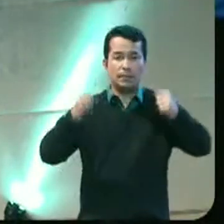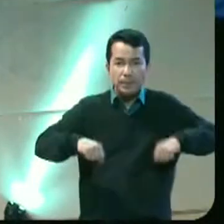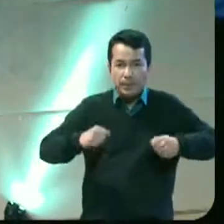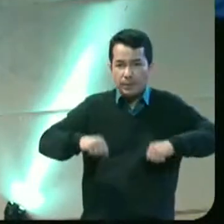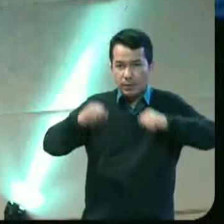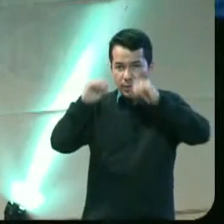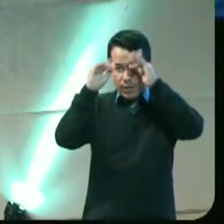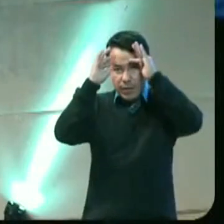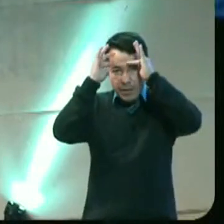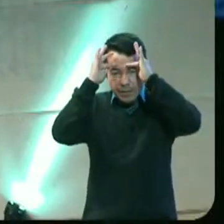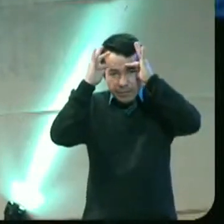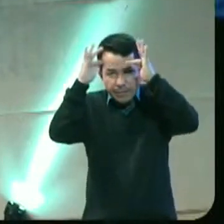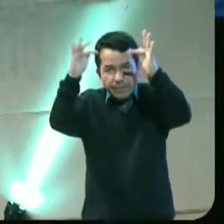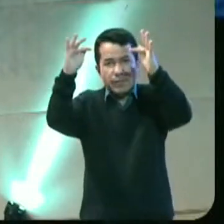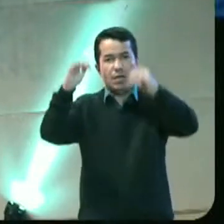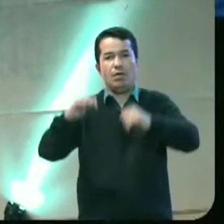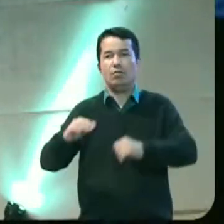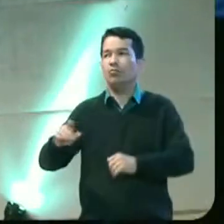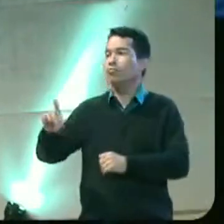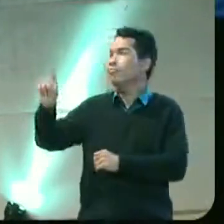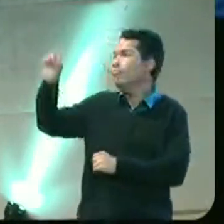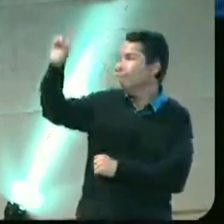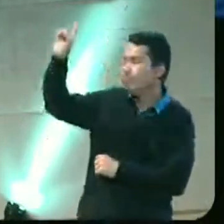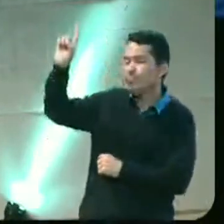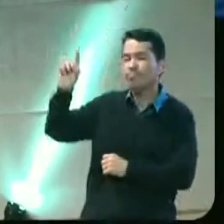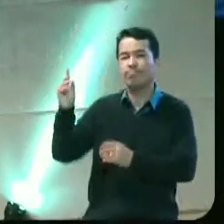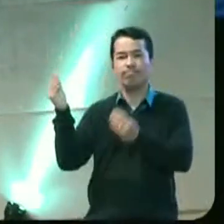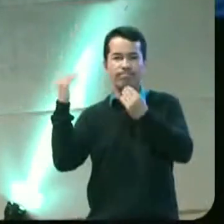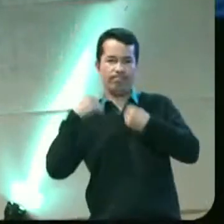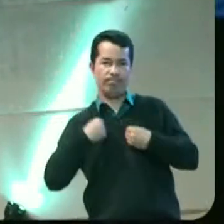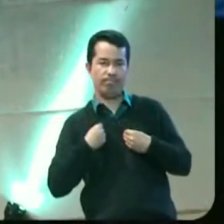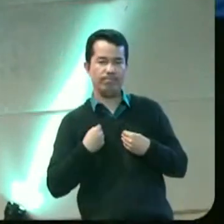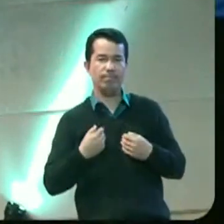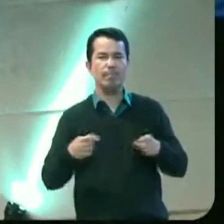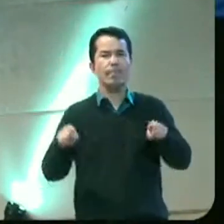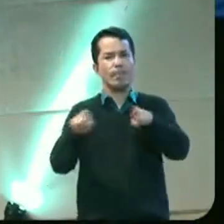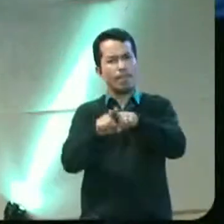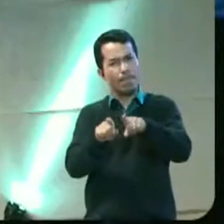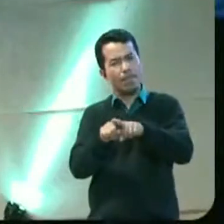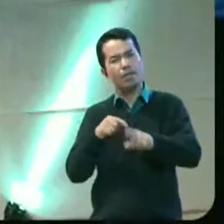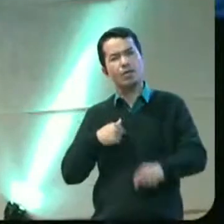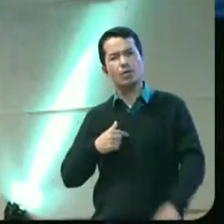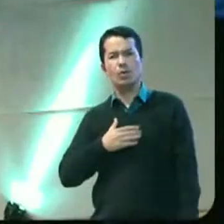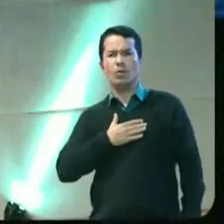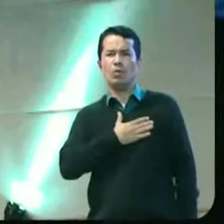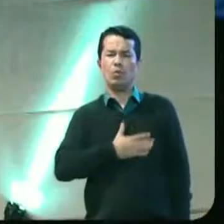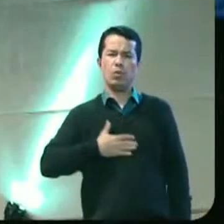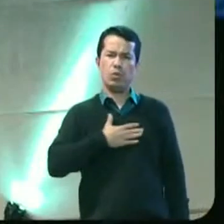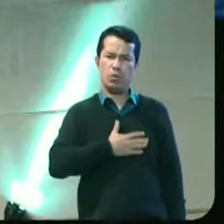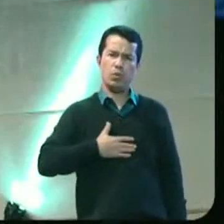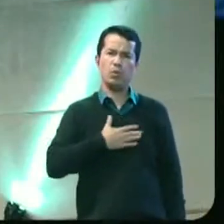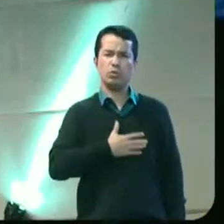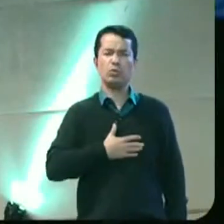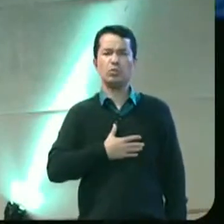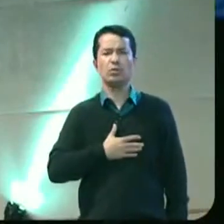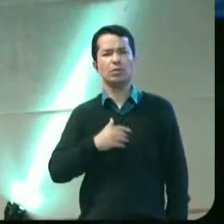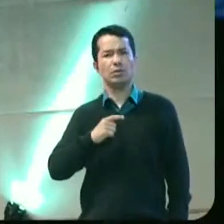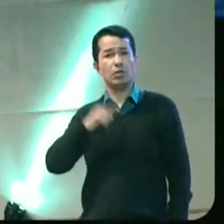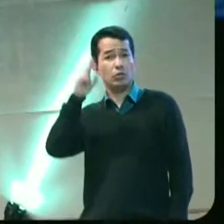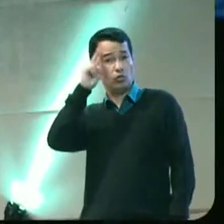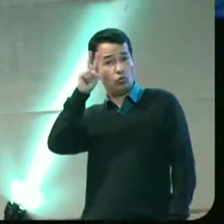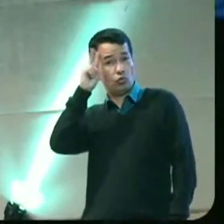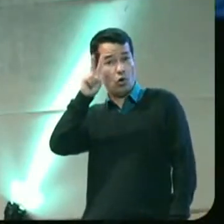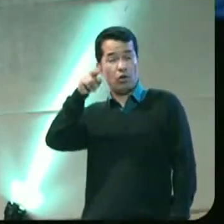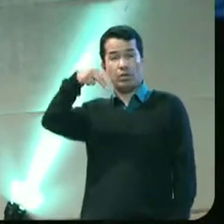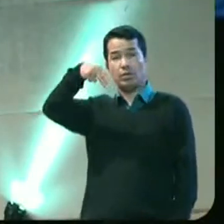cumprir a missão que nos foi dada. Eu gosto de outro livro, As Crônicas de Nárnia, também de C.S. Lewis. E tem um personagem que ele